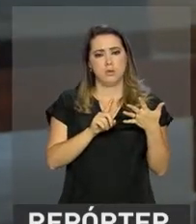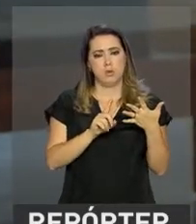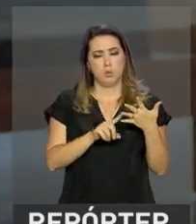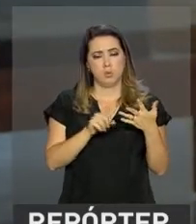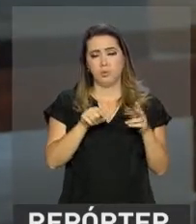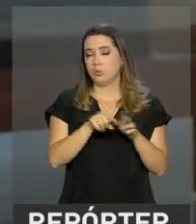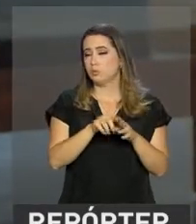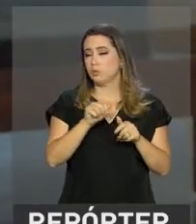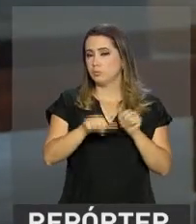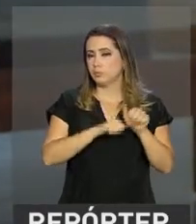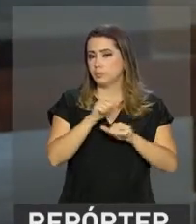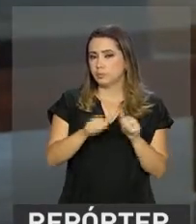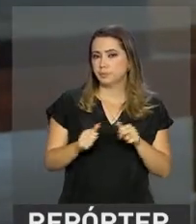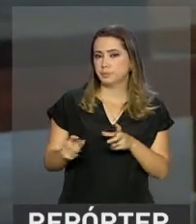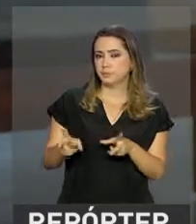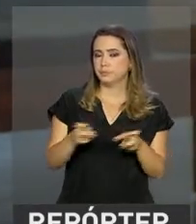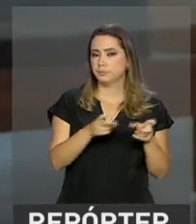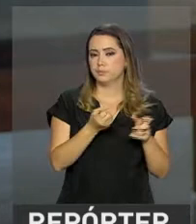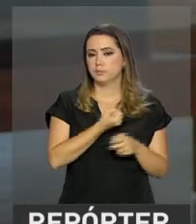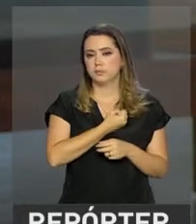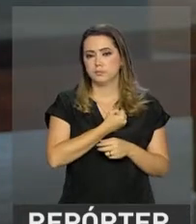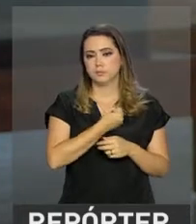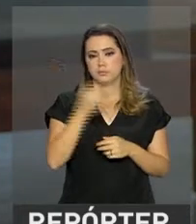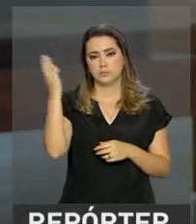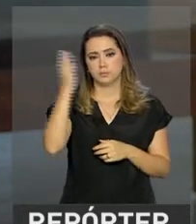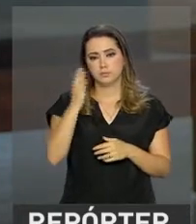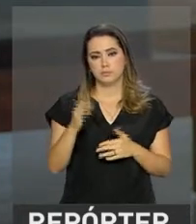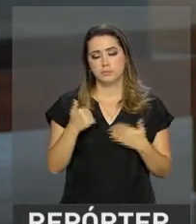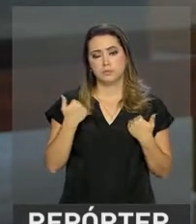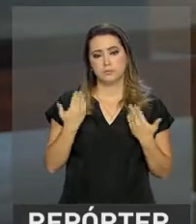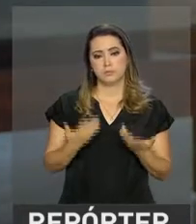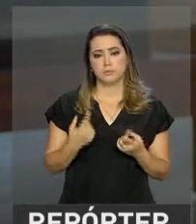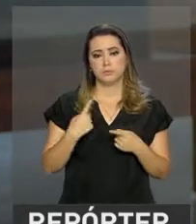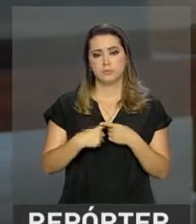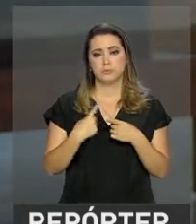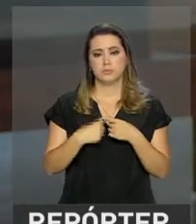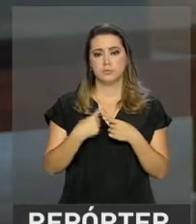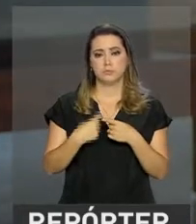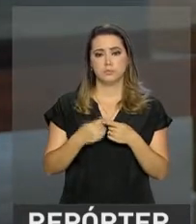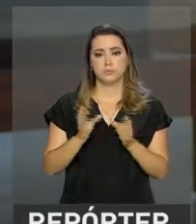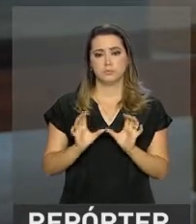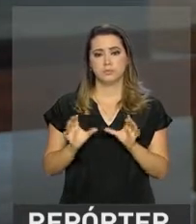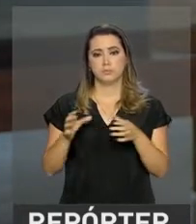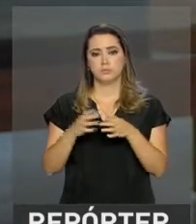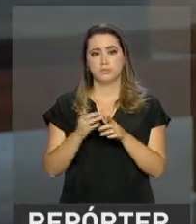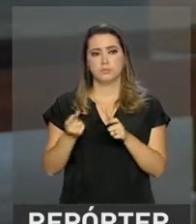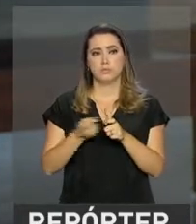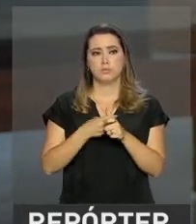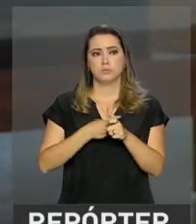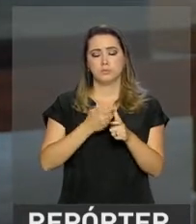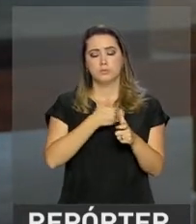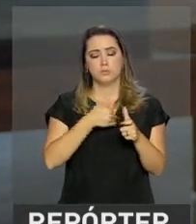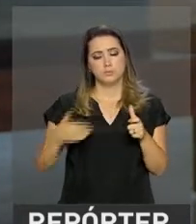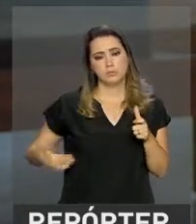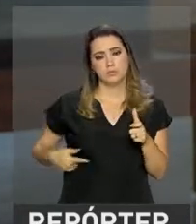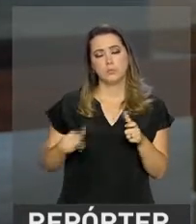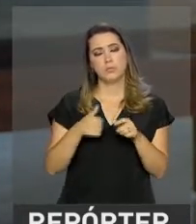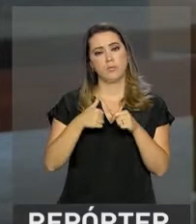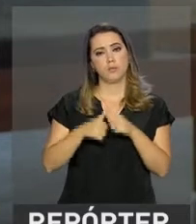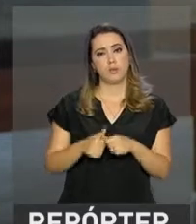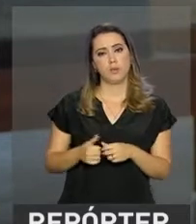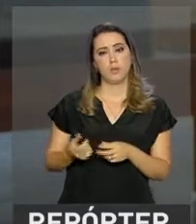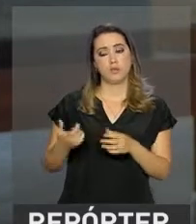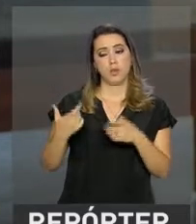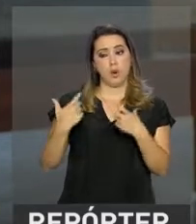essa mudança na perspectiva da nota brasileira. Isso porque boa parte da dívida pública brasileira está em